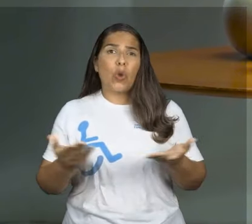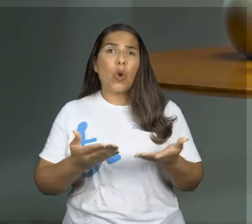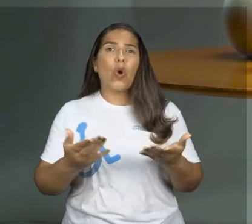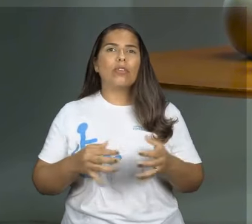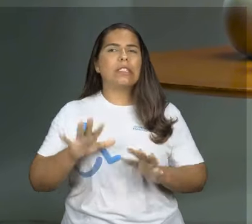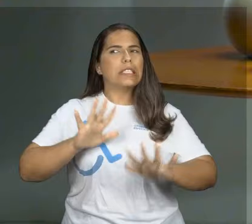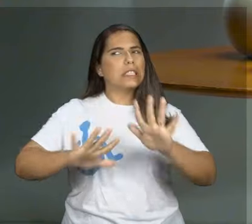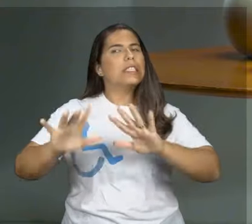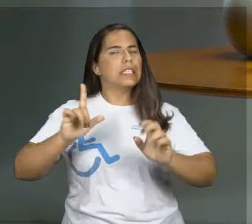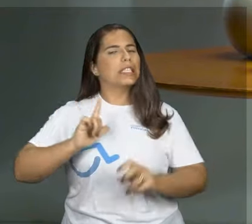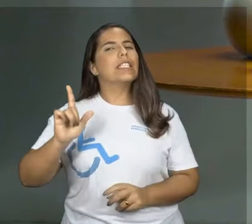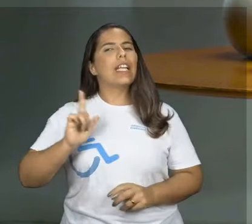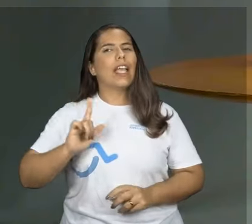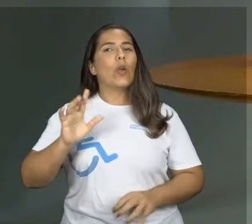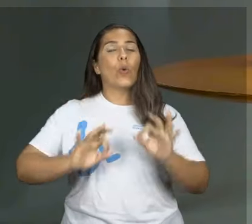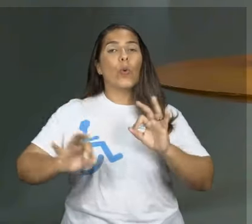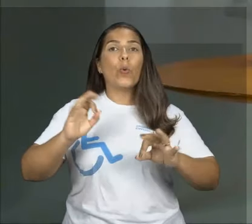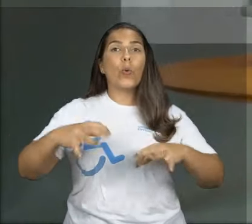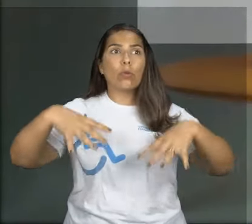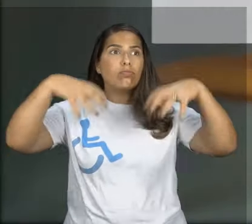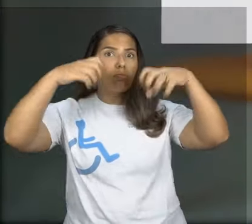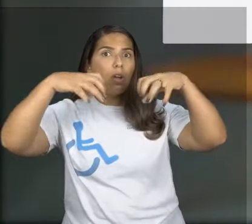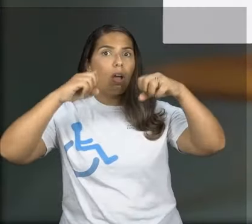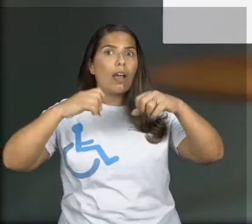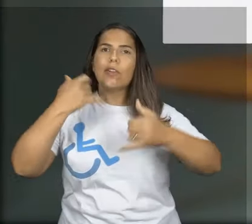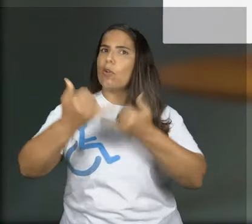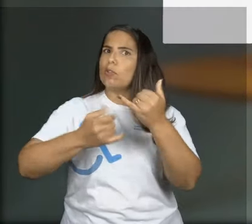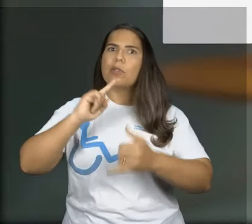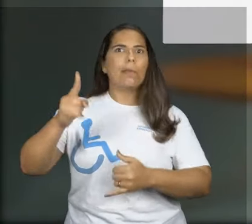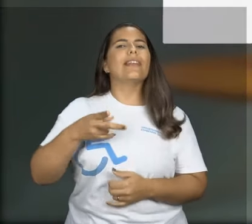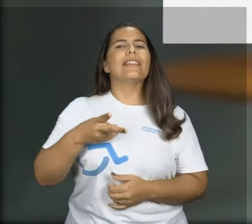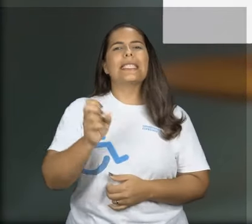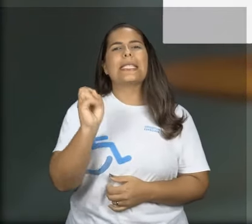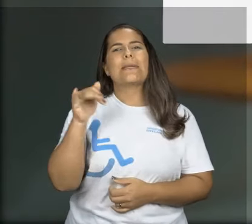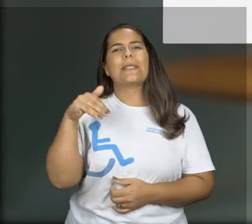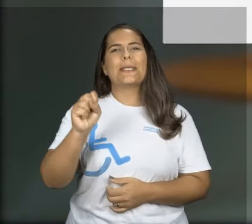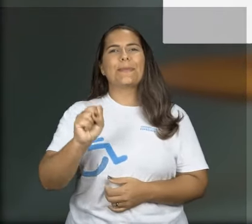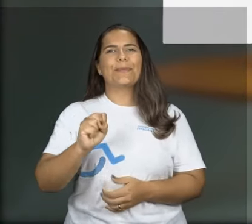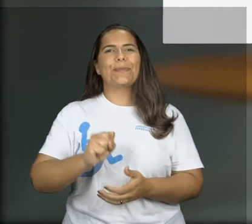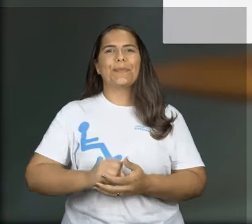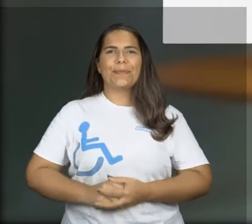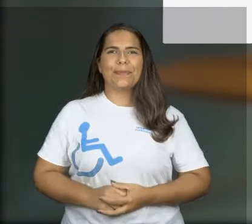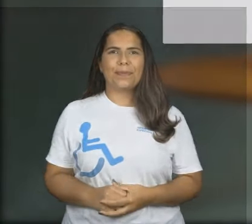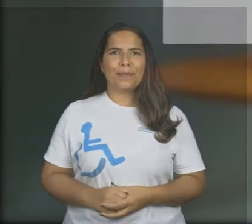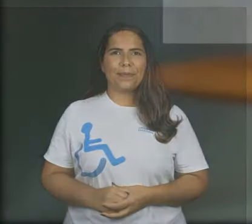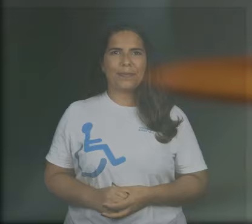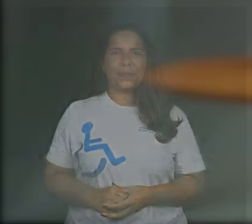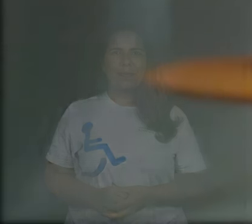Hoje eu sou prudente. Com proteção elétrica, não se brinca. Siga Siemens.